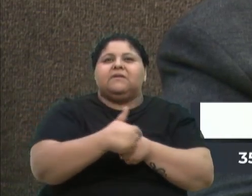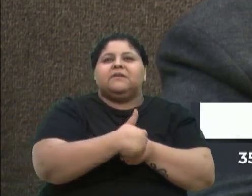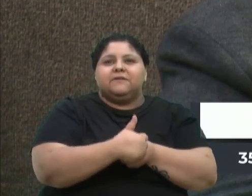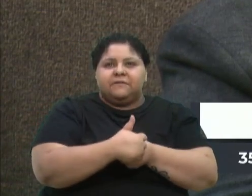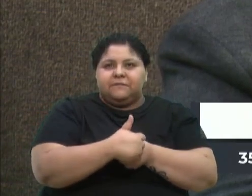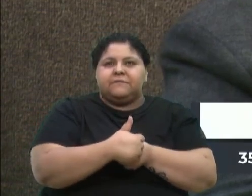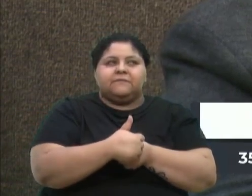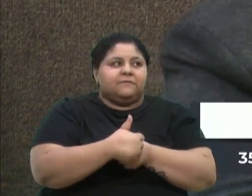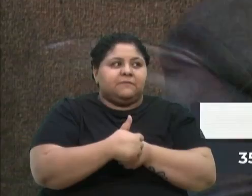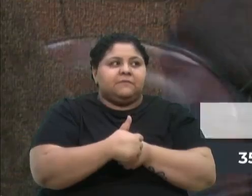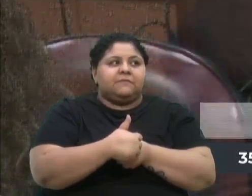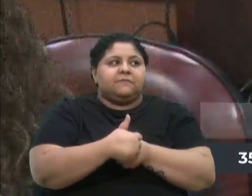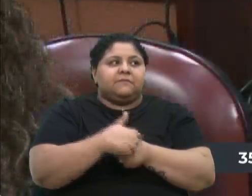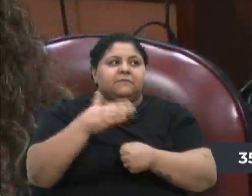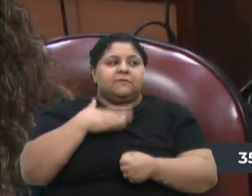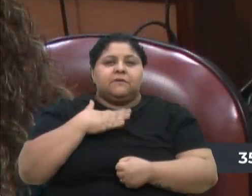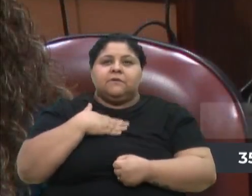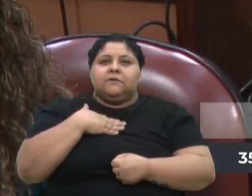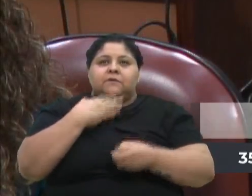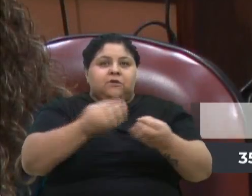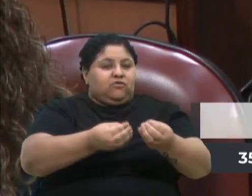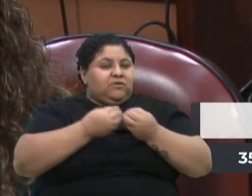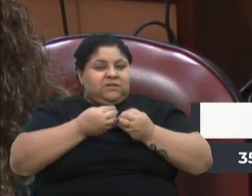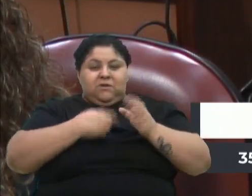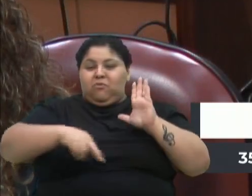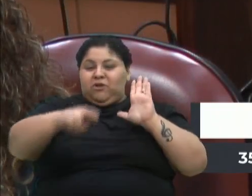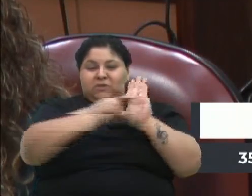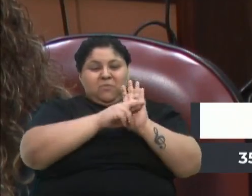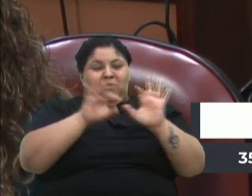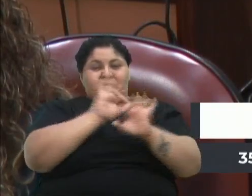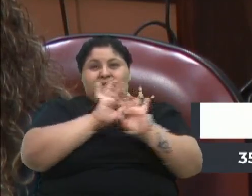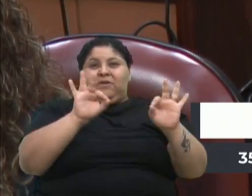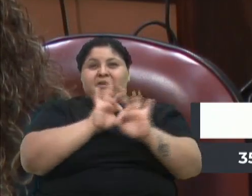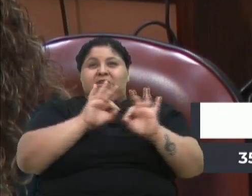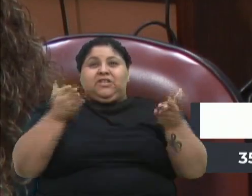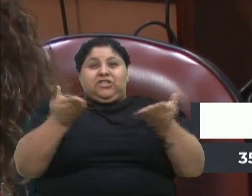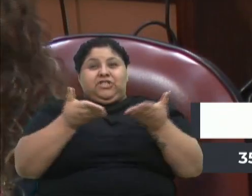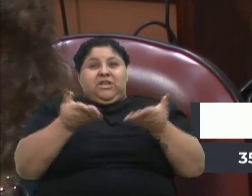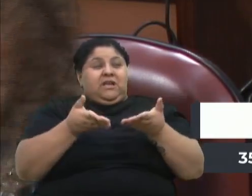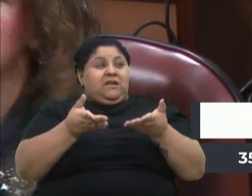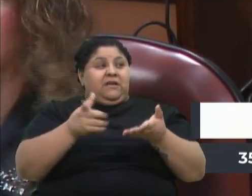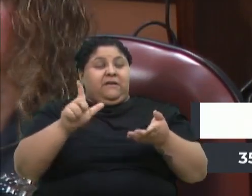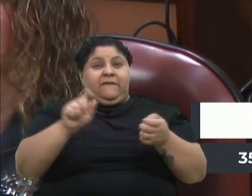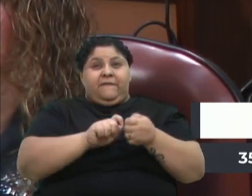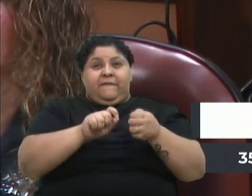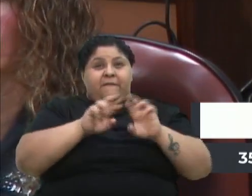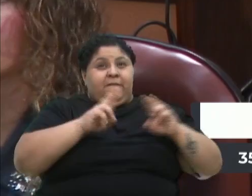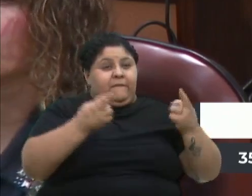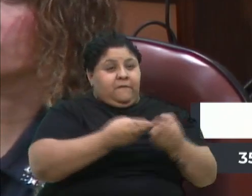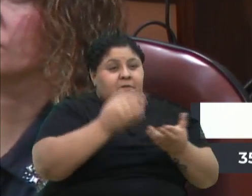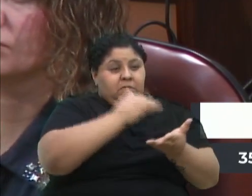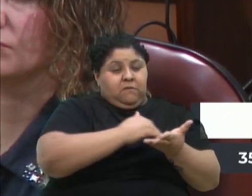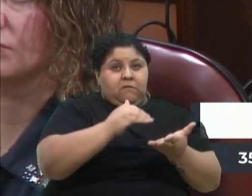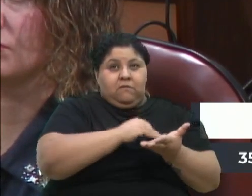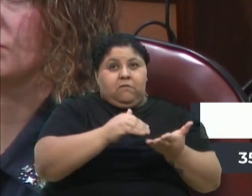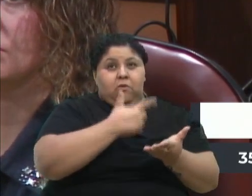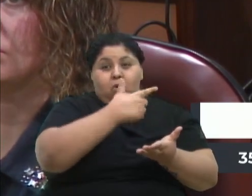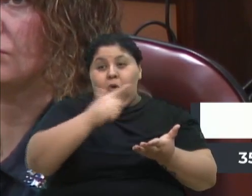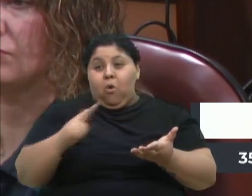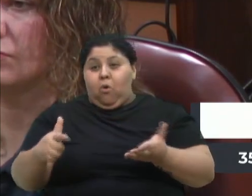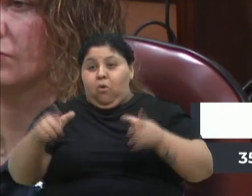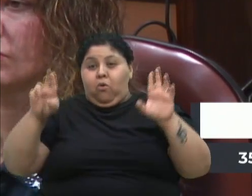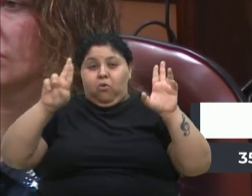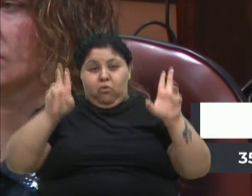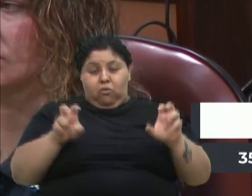cidade. Eu não recebo resposta de ninguém. Já fizemos reuniões, inclusive, com o secretário Dornelli sobre outros assuntos.